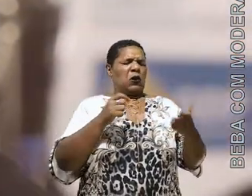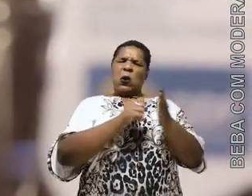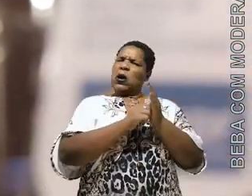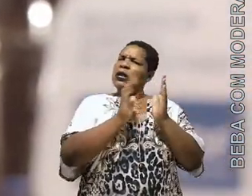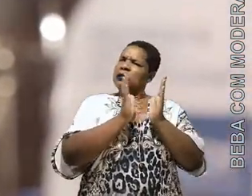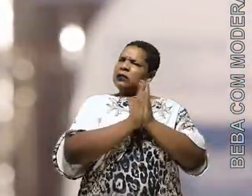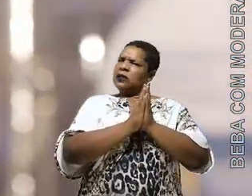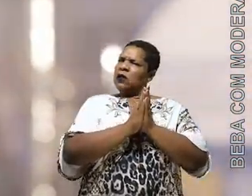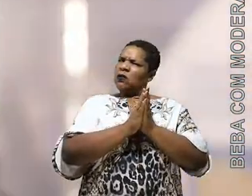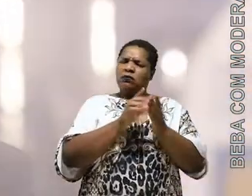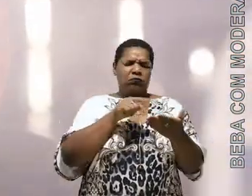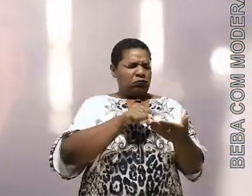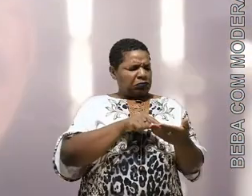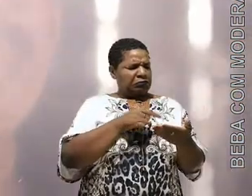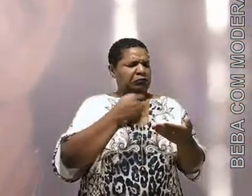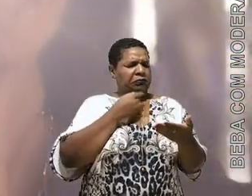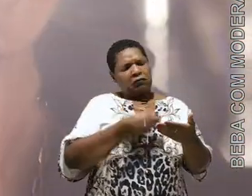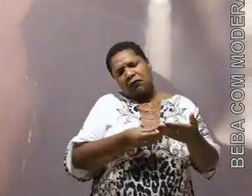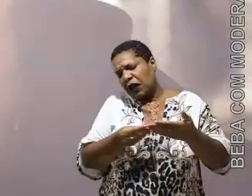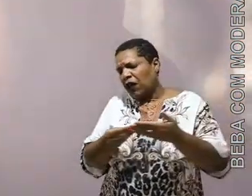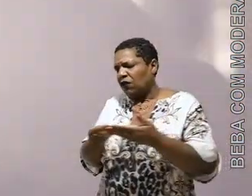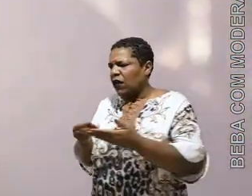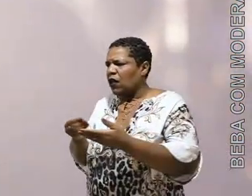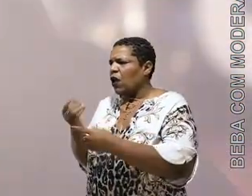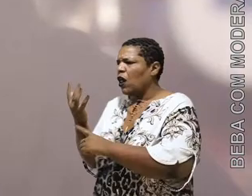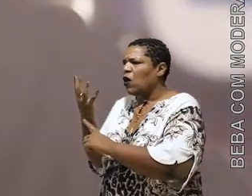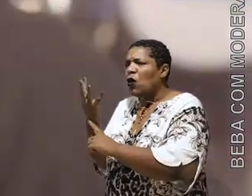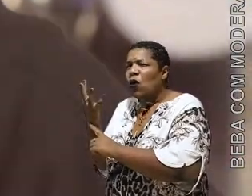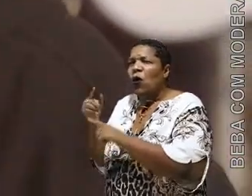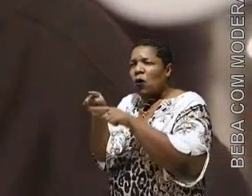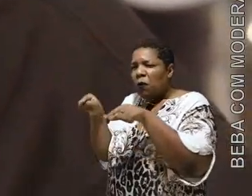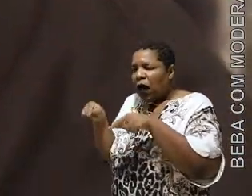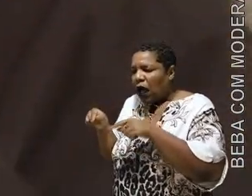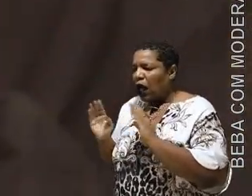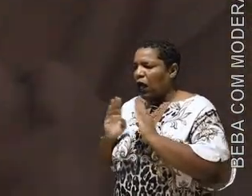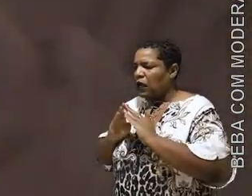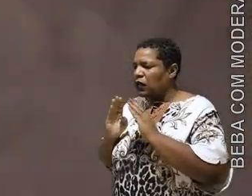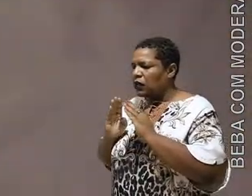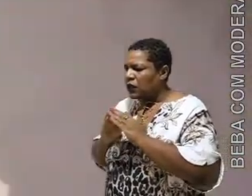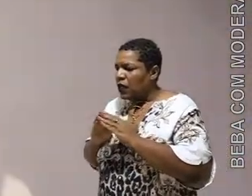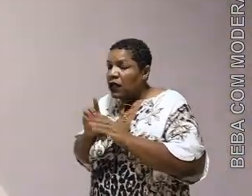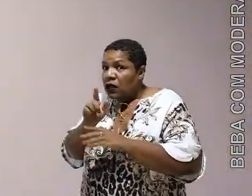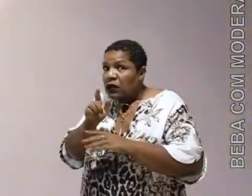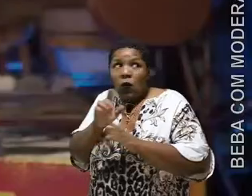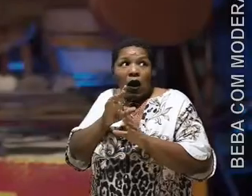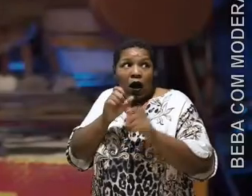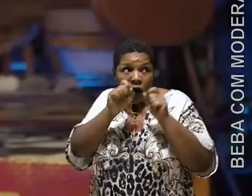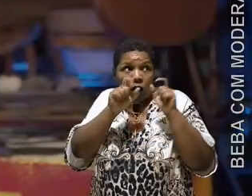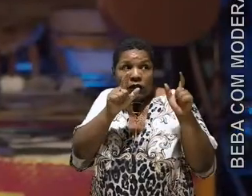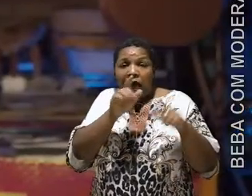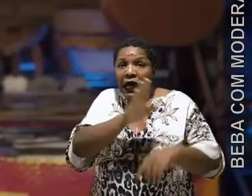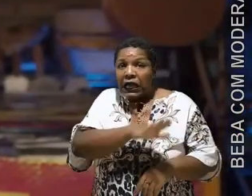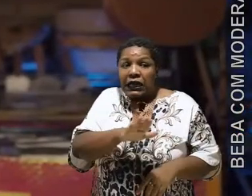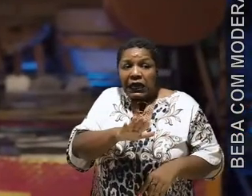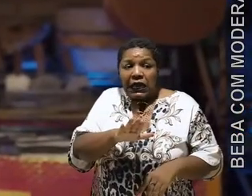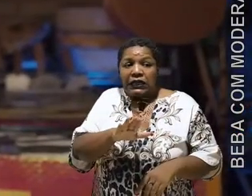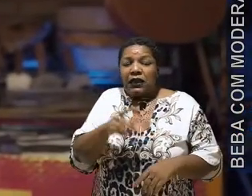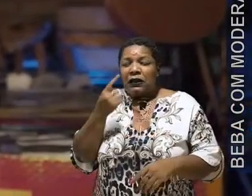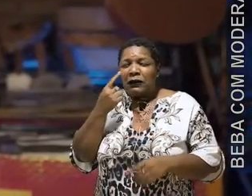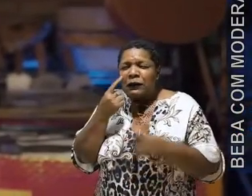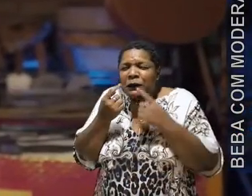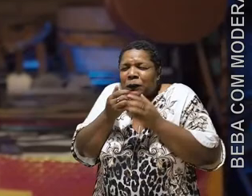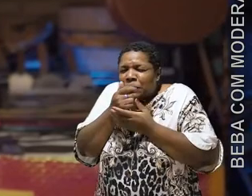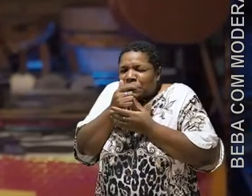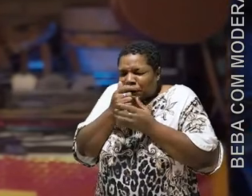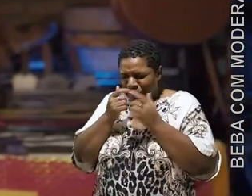gráfica pensei que fosse oração naquele infantil levei para ler à Luz de Vela no quartinho para não a cortar as